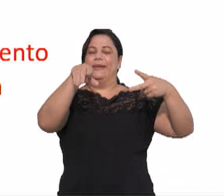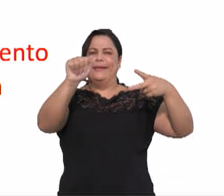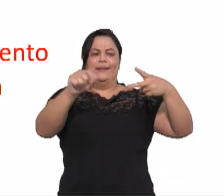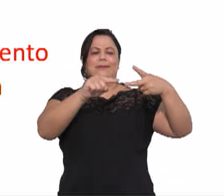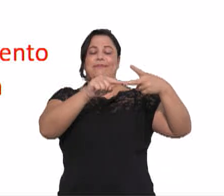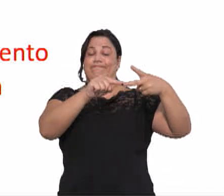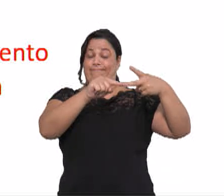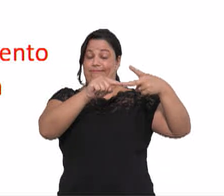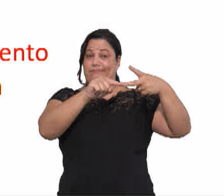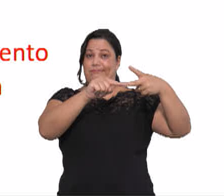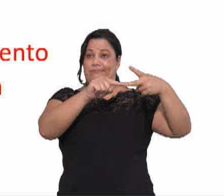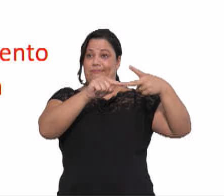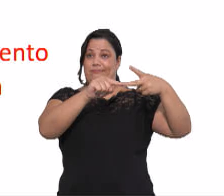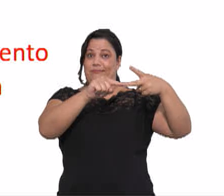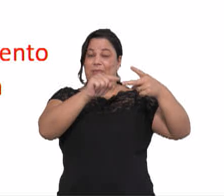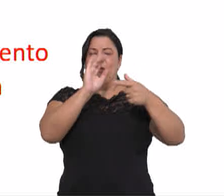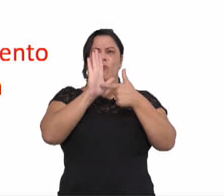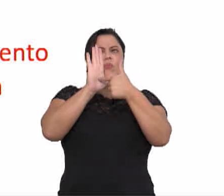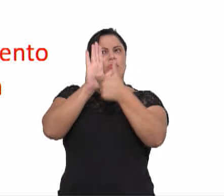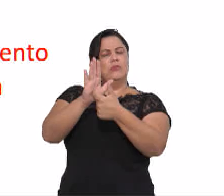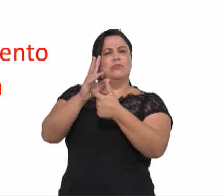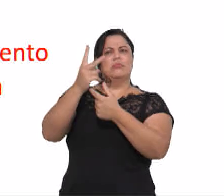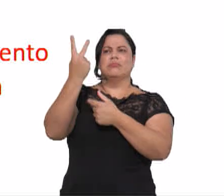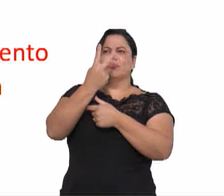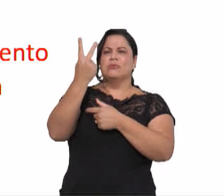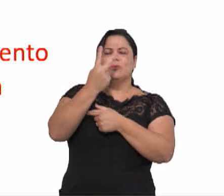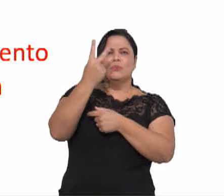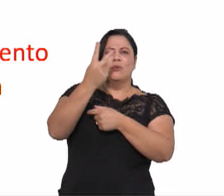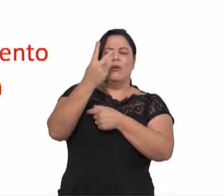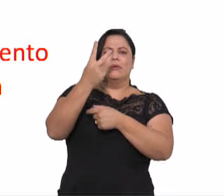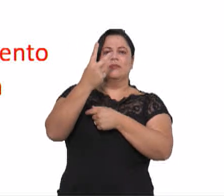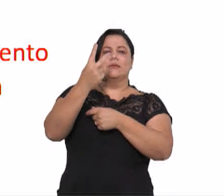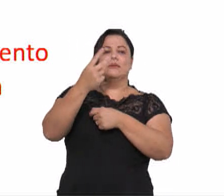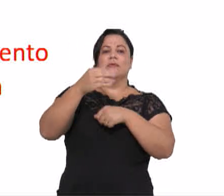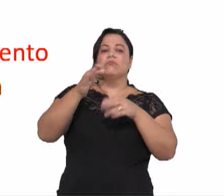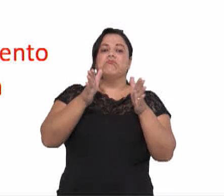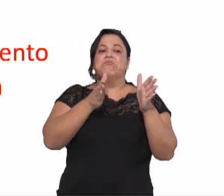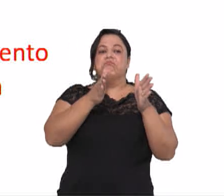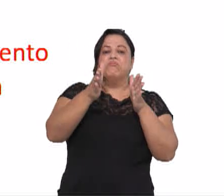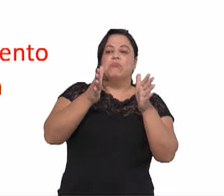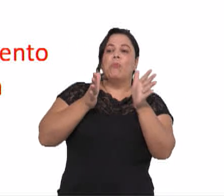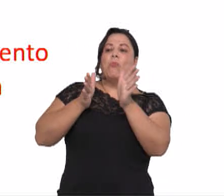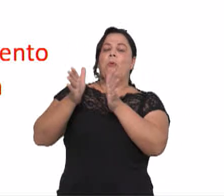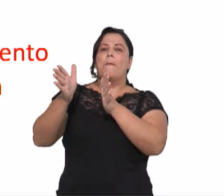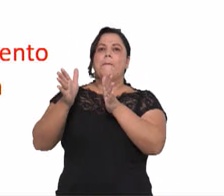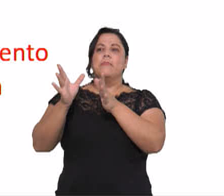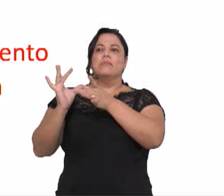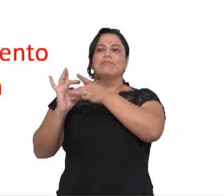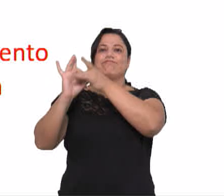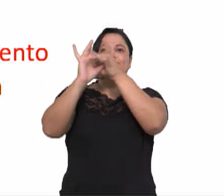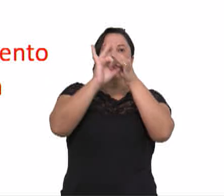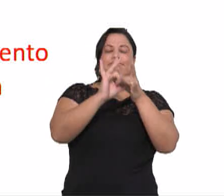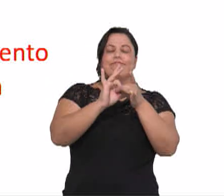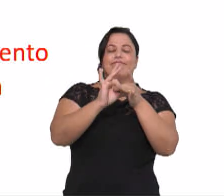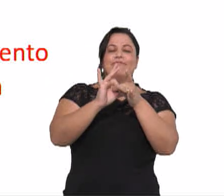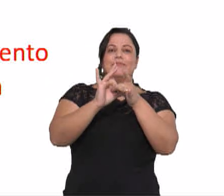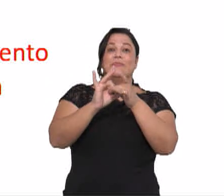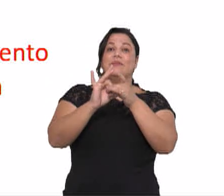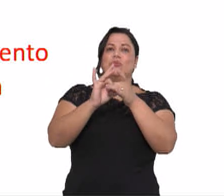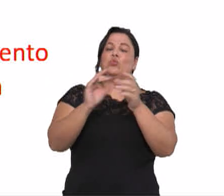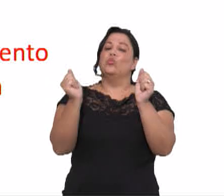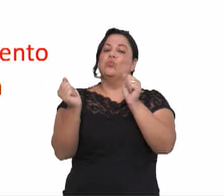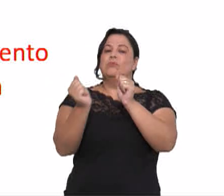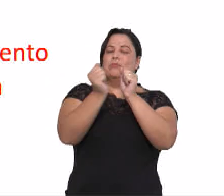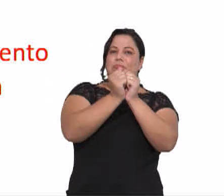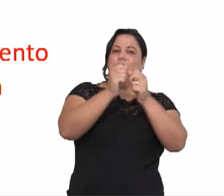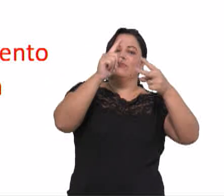em que Luís XVI, ou o rei Luís XVI, permaneceu ao lado do primeiro e do segundo